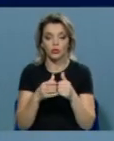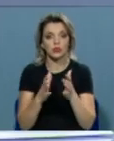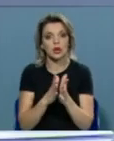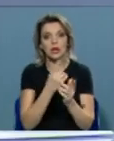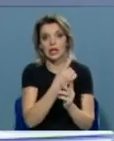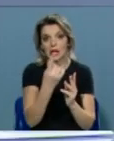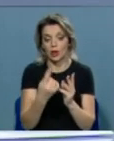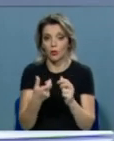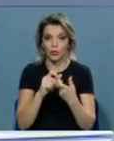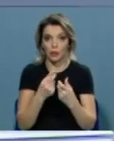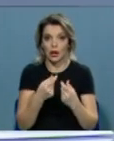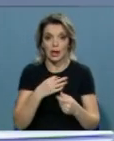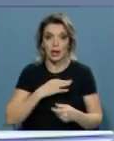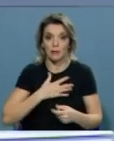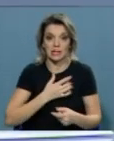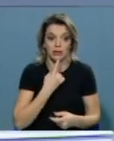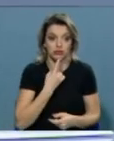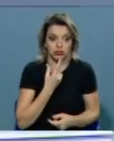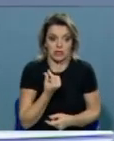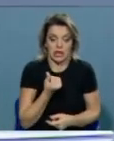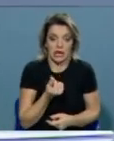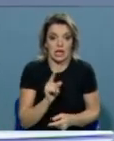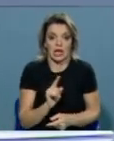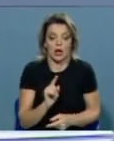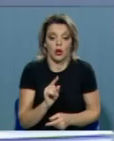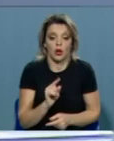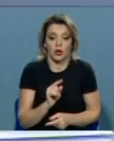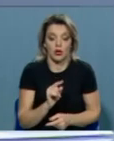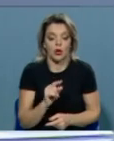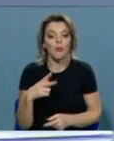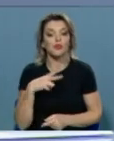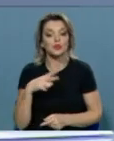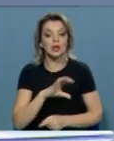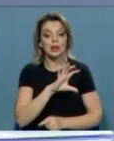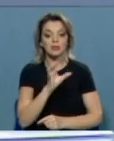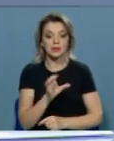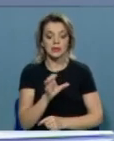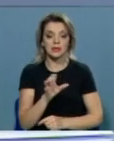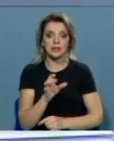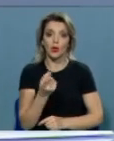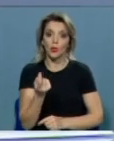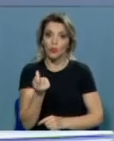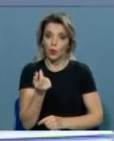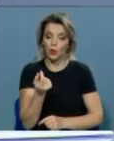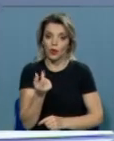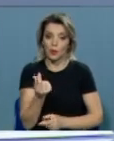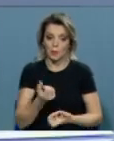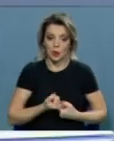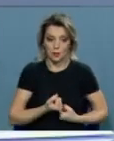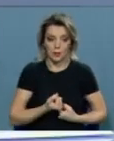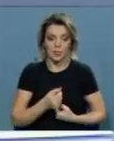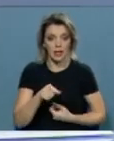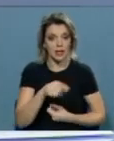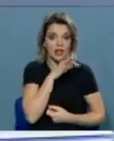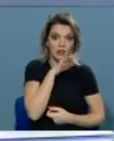opção por e nadam em dinheiro nem as pessoas as link lanús portugal é um país com pouco capital pouca poupança isso